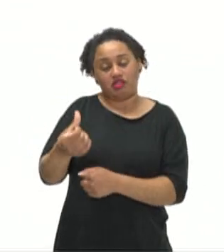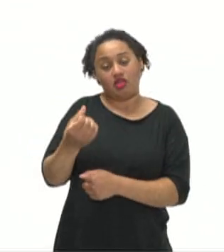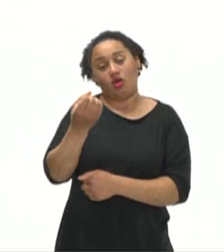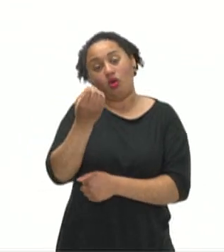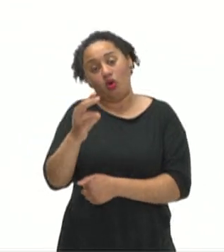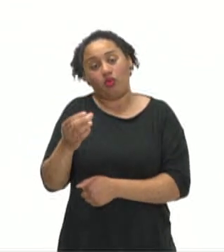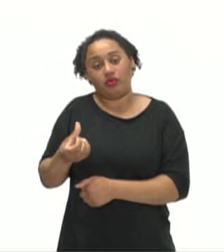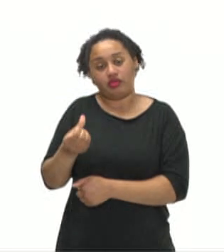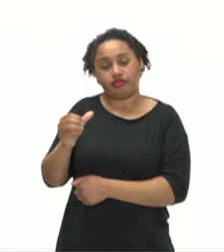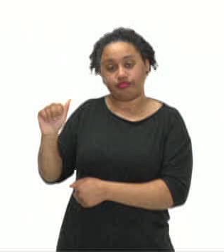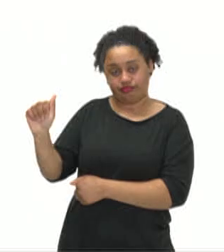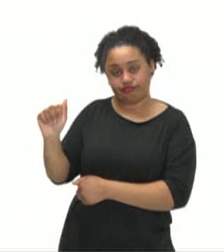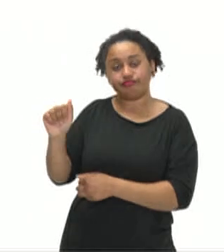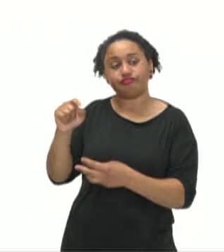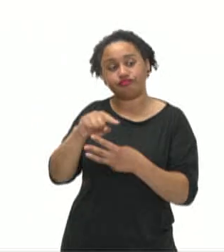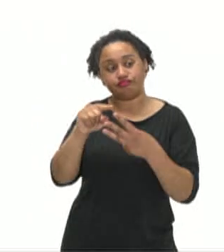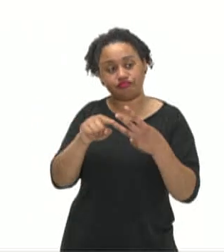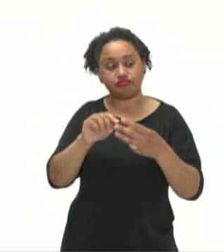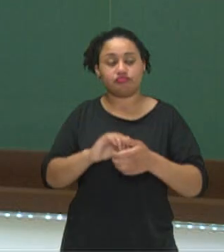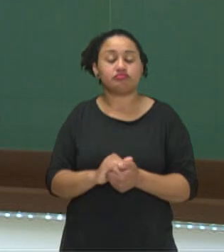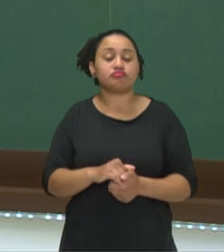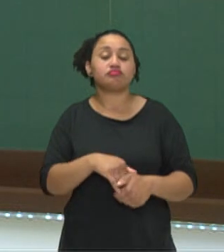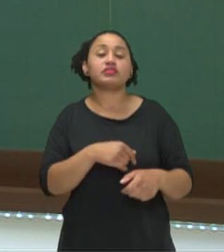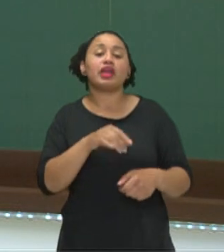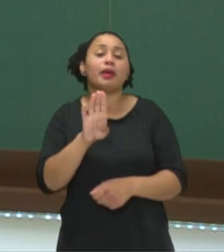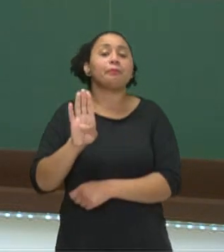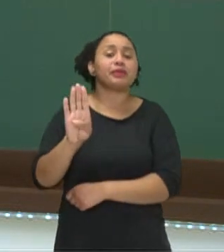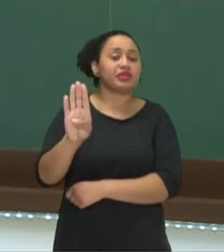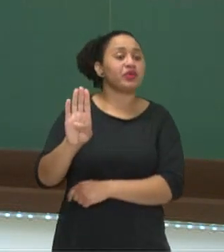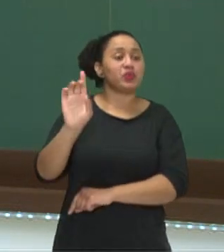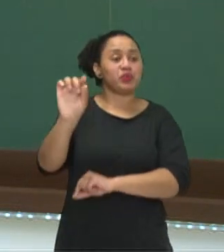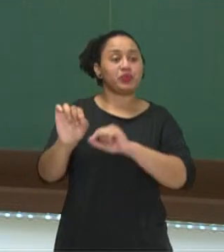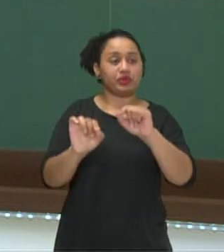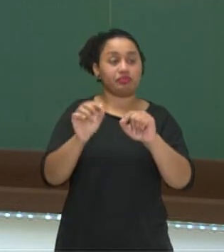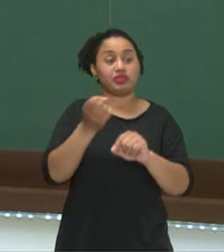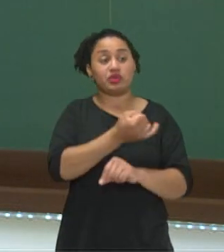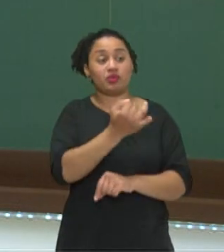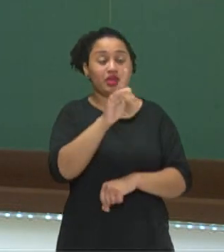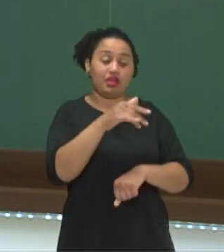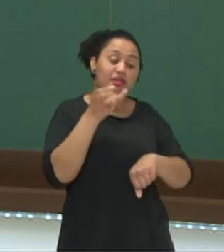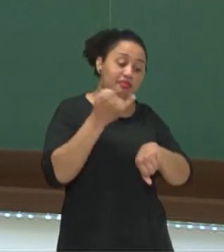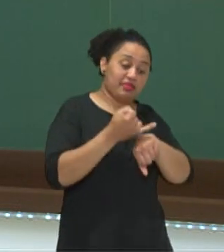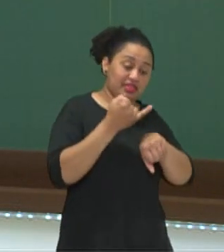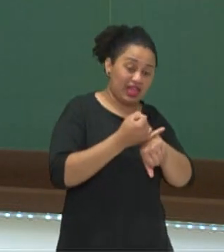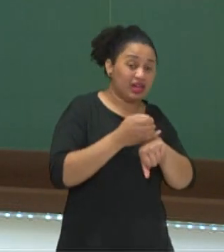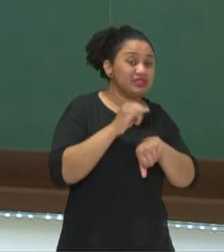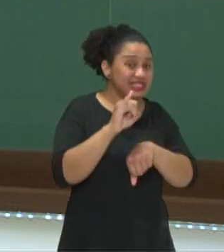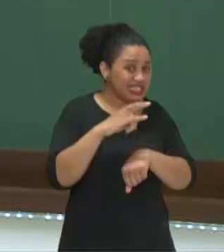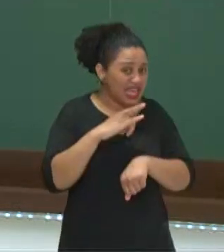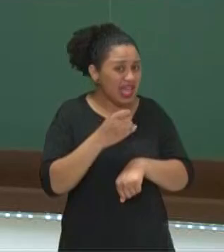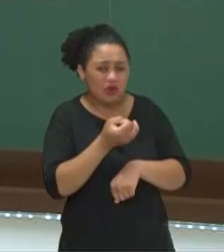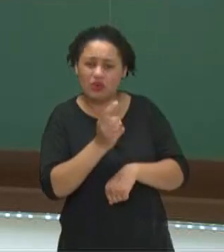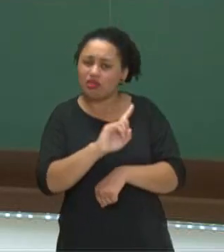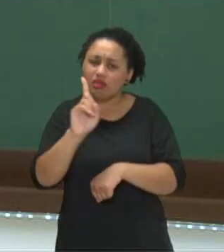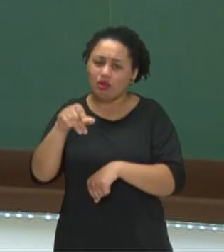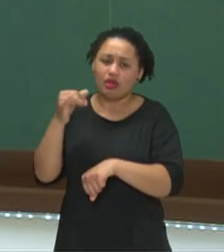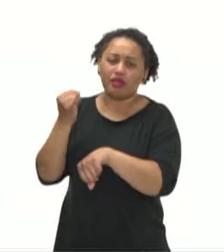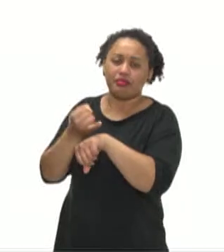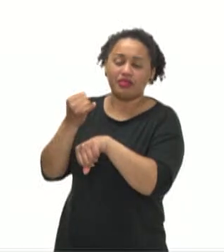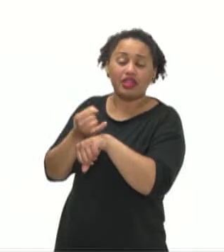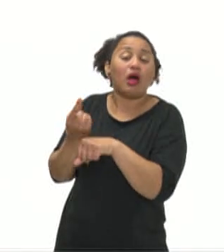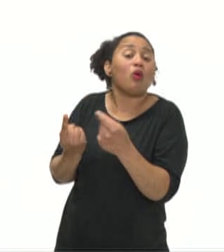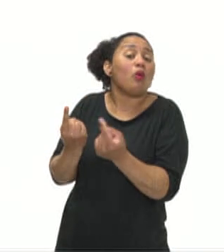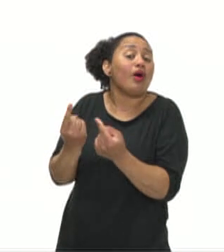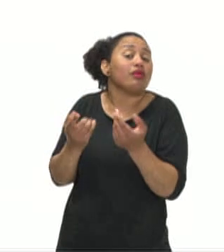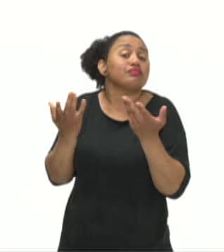6A. E a letra B, a pergunta era assim, ó. Quais são metais? Há algum ametal na estrutura? Qual é